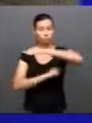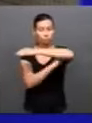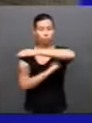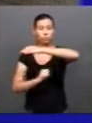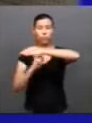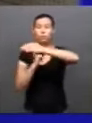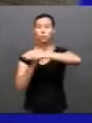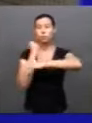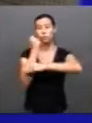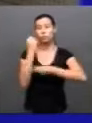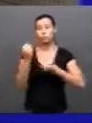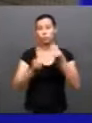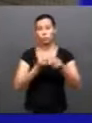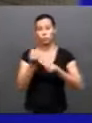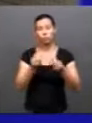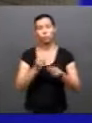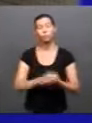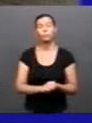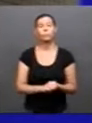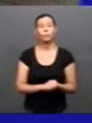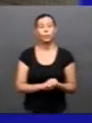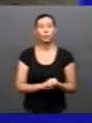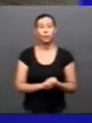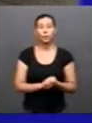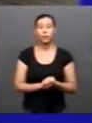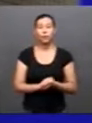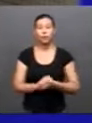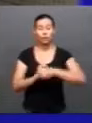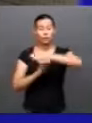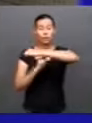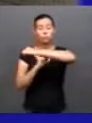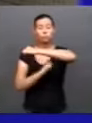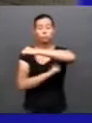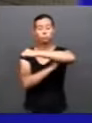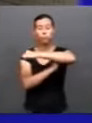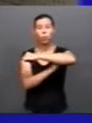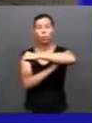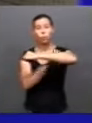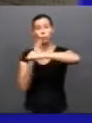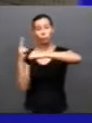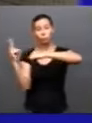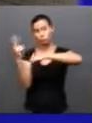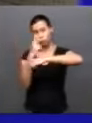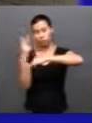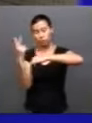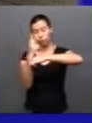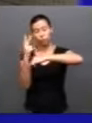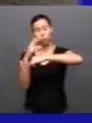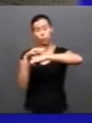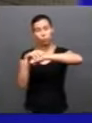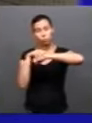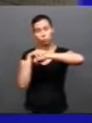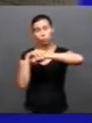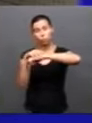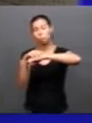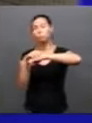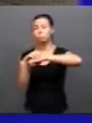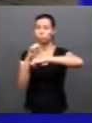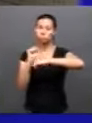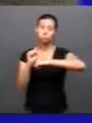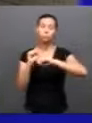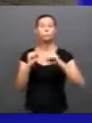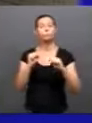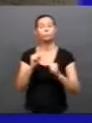que estão atuantes sobre essa ponte, num belo dia, com uma corrente de ar muito forte, um vento muito